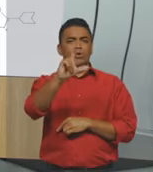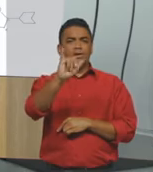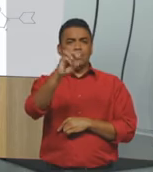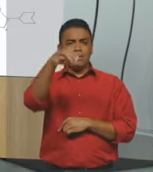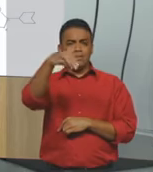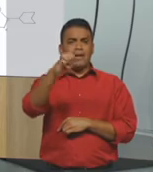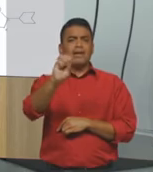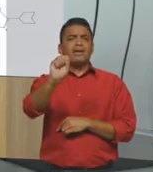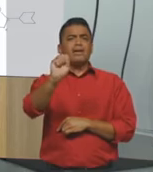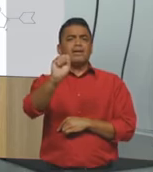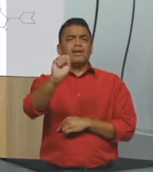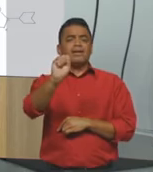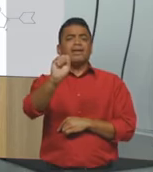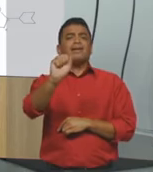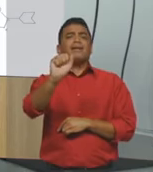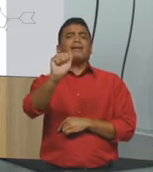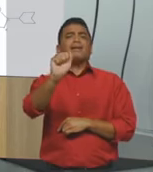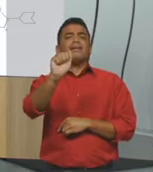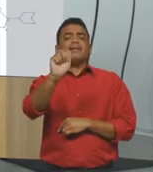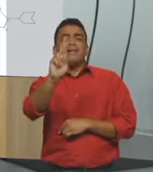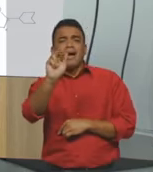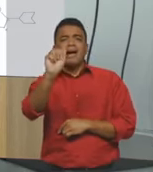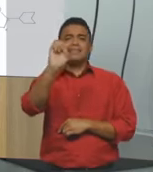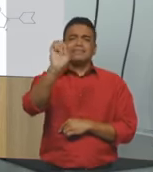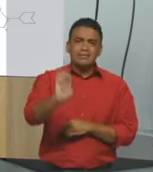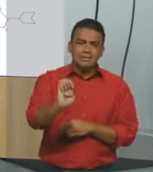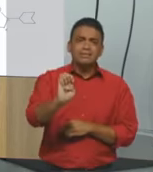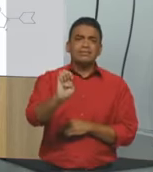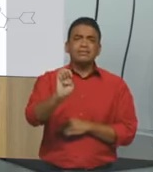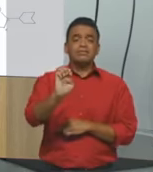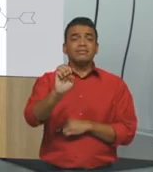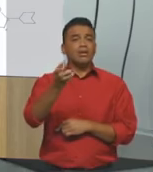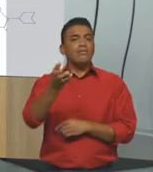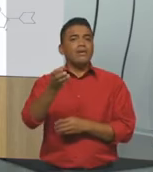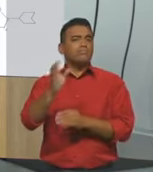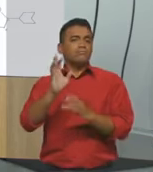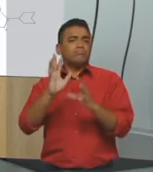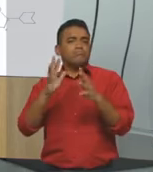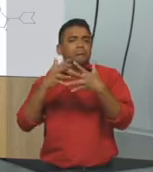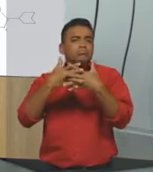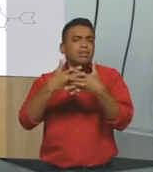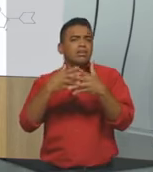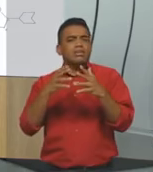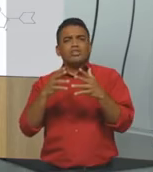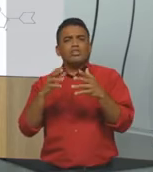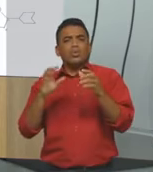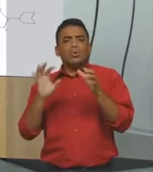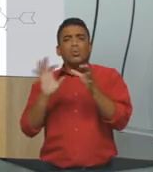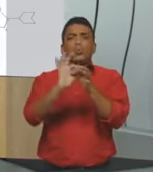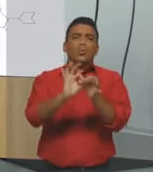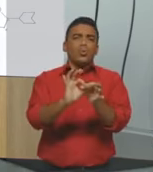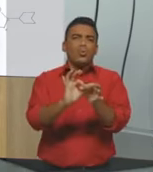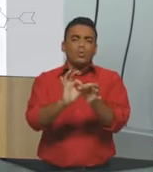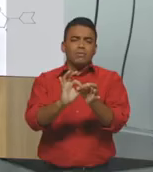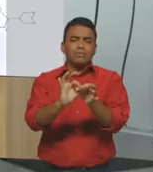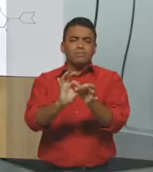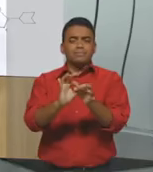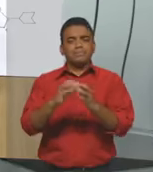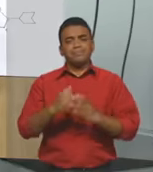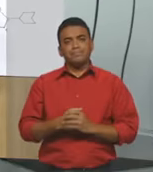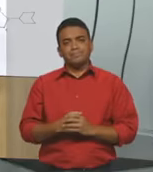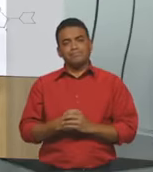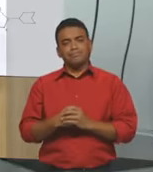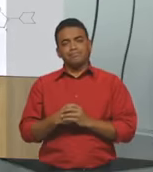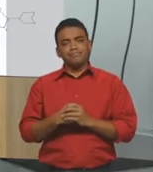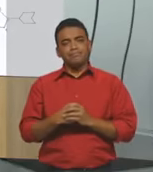de carregar esses nucleotídeos e fazer esse encaixe, como se fosse um quebra-cabeça. Então, como que isso